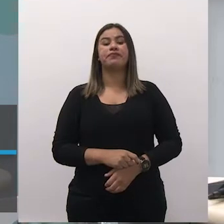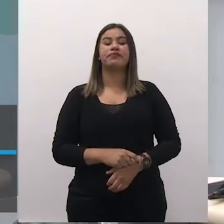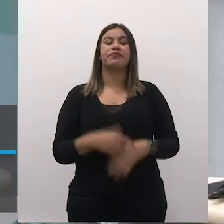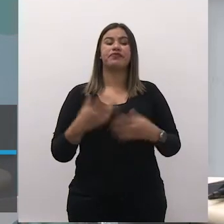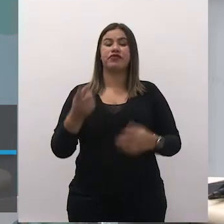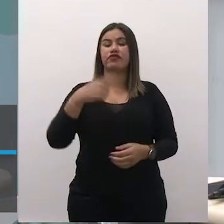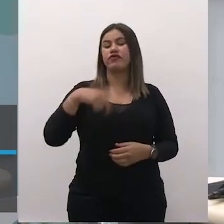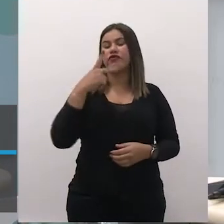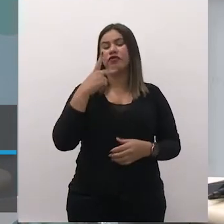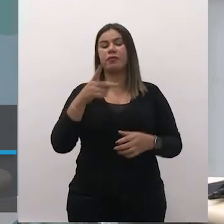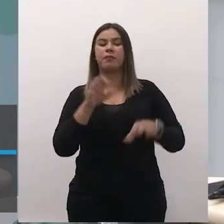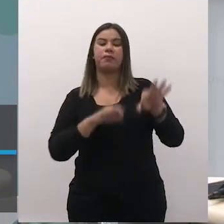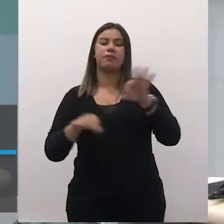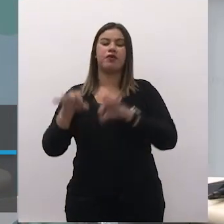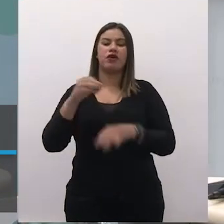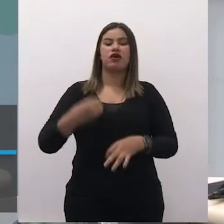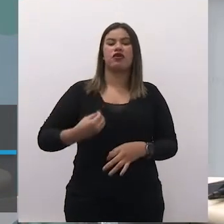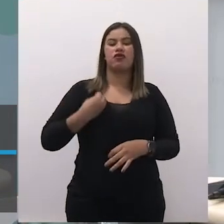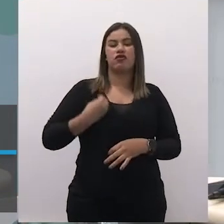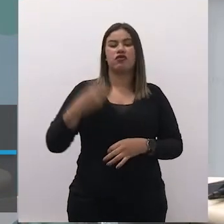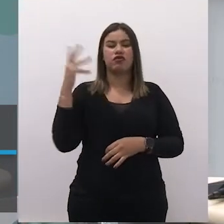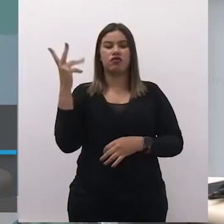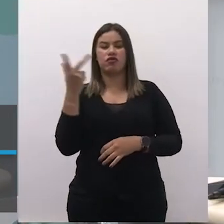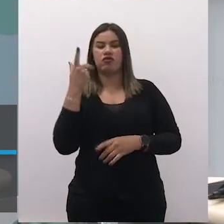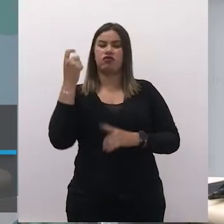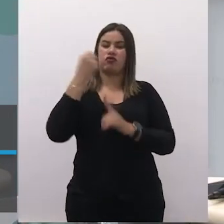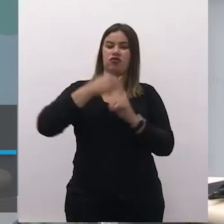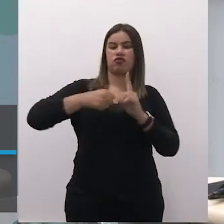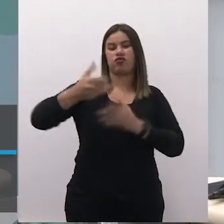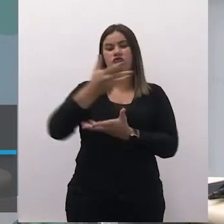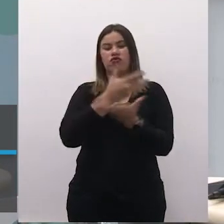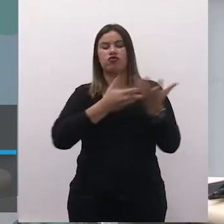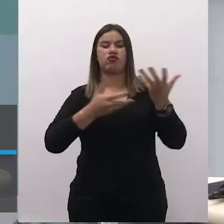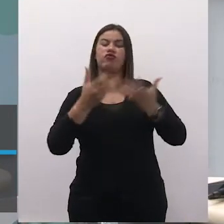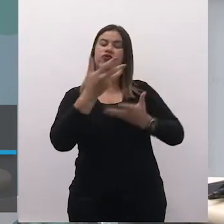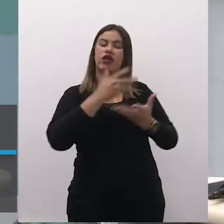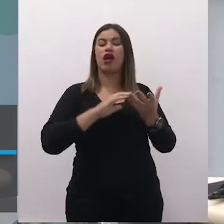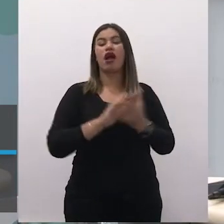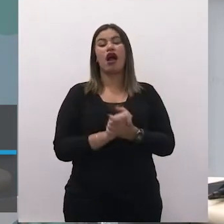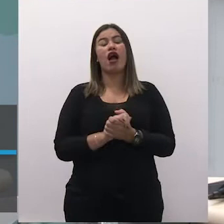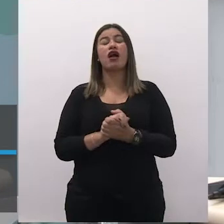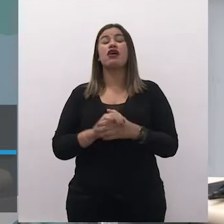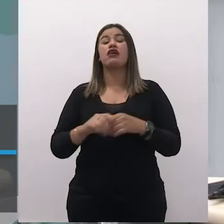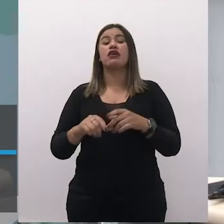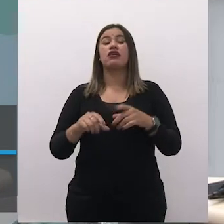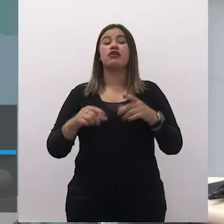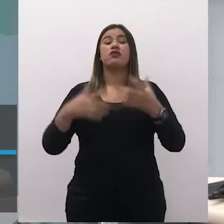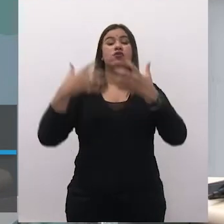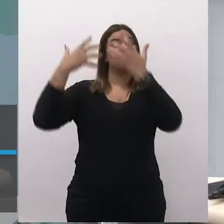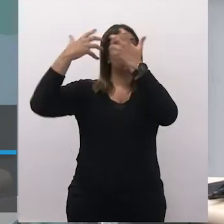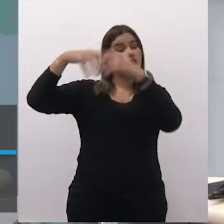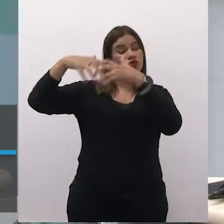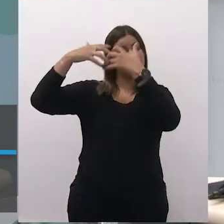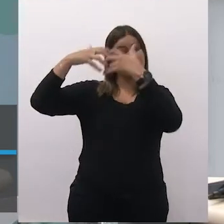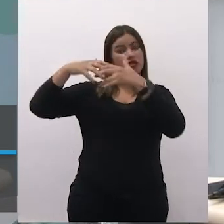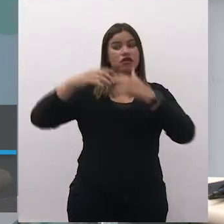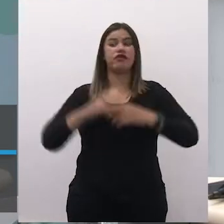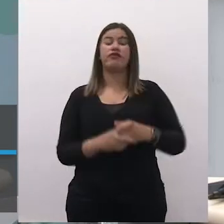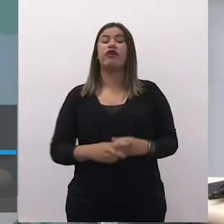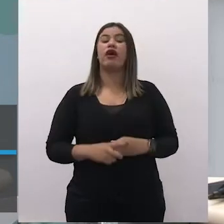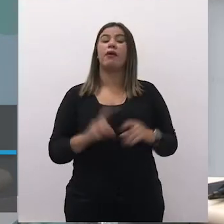projeto de vida, de competências socioemocionais, competências cognitivas, mas principalmente num ambiente